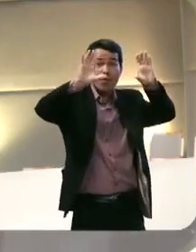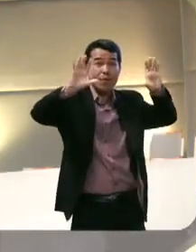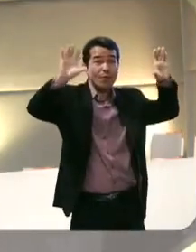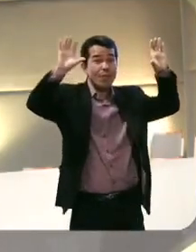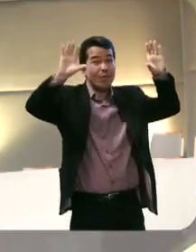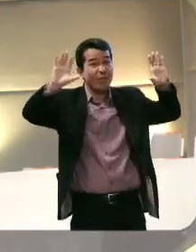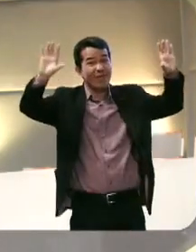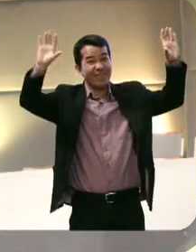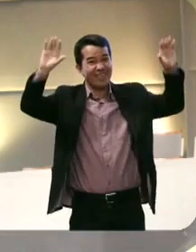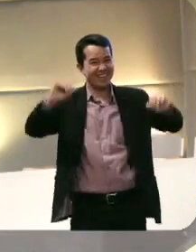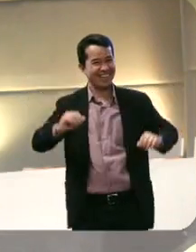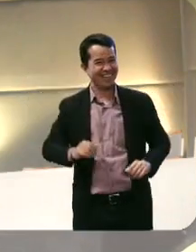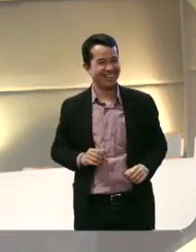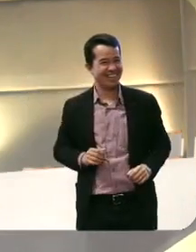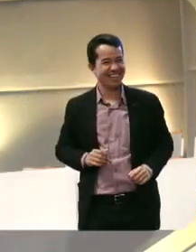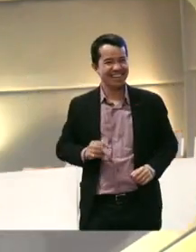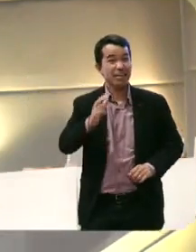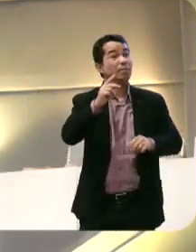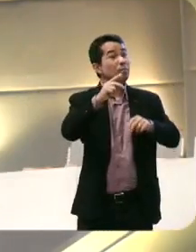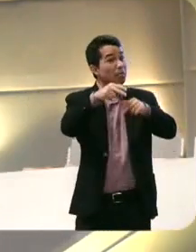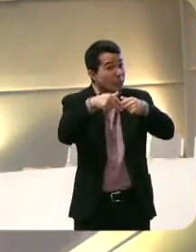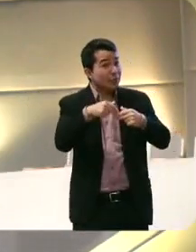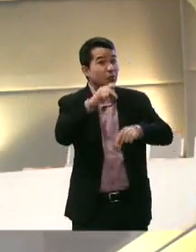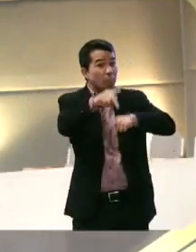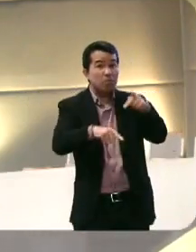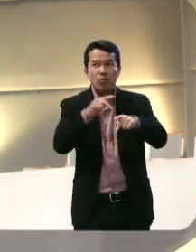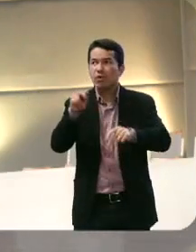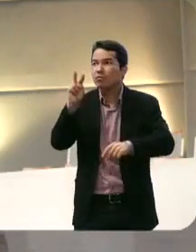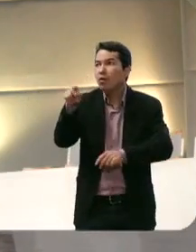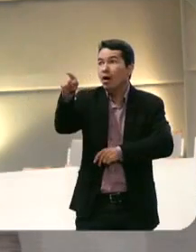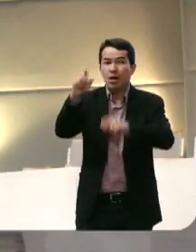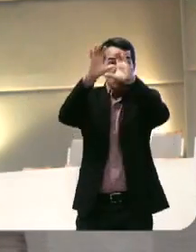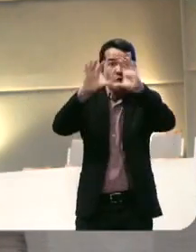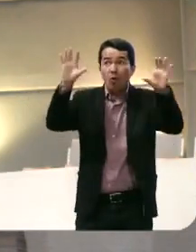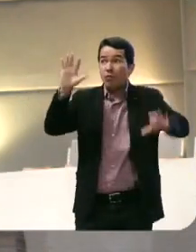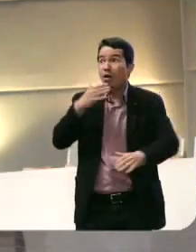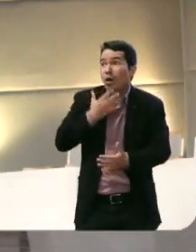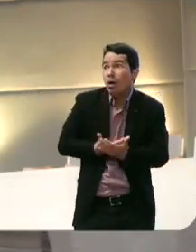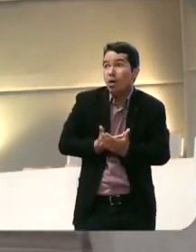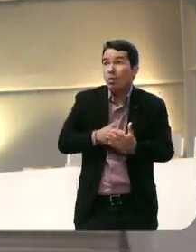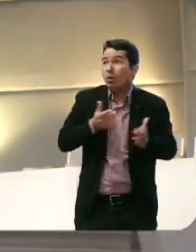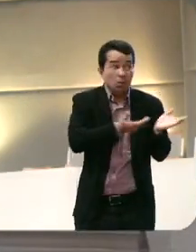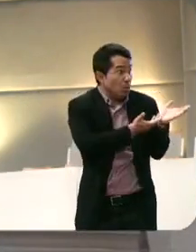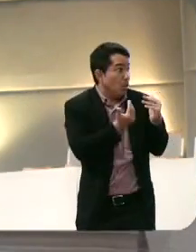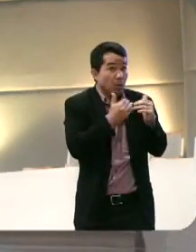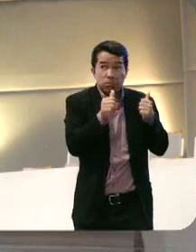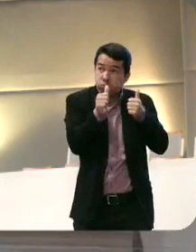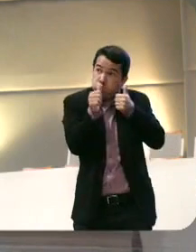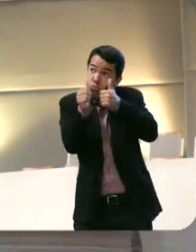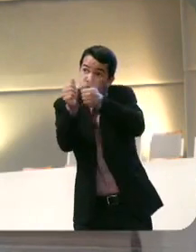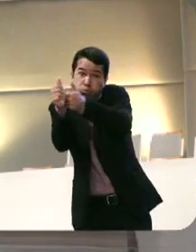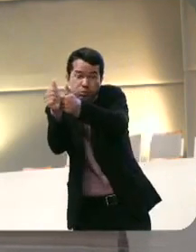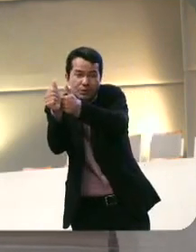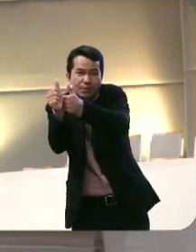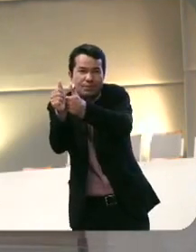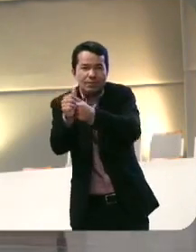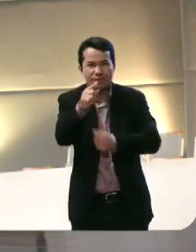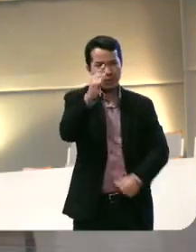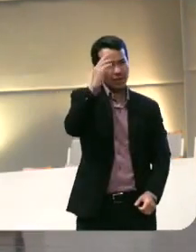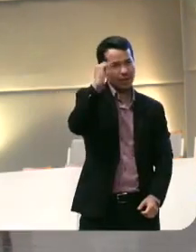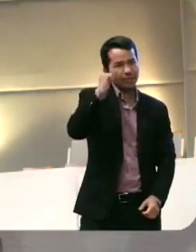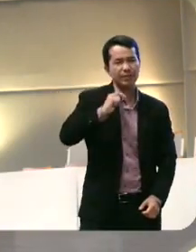perceptível de Deus. E é interessante porque a primeira vez que a nuvem aparece é em Êxodo,